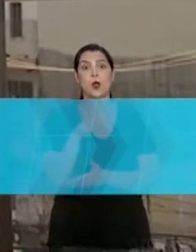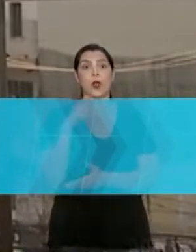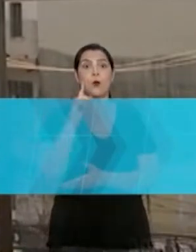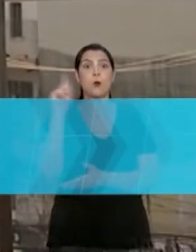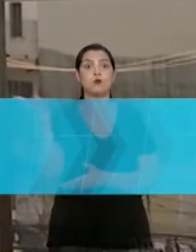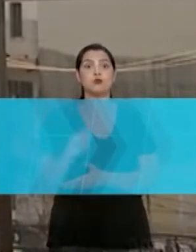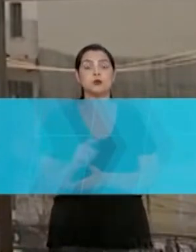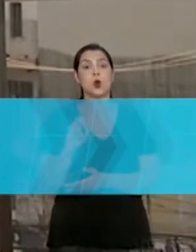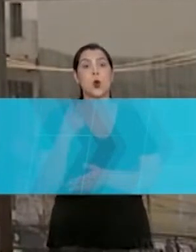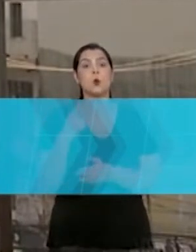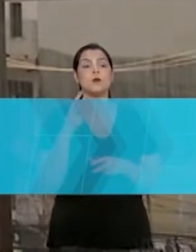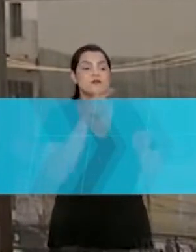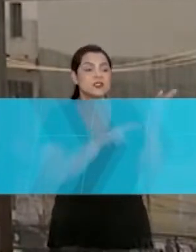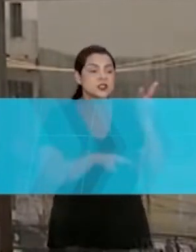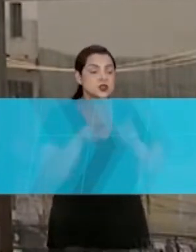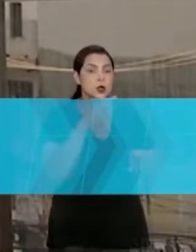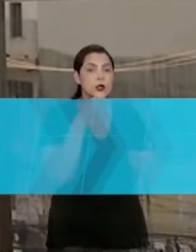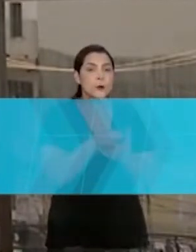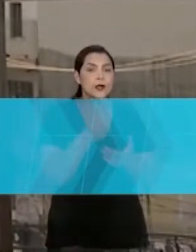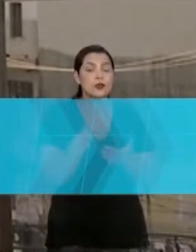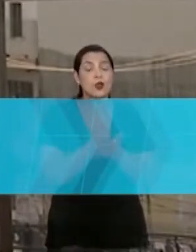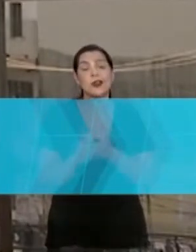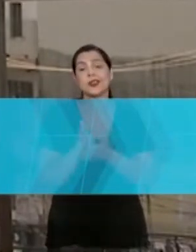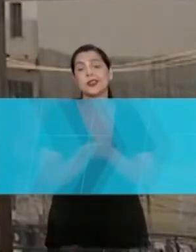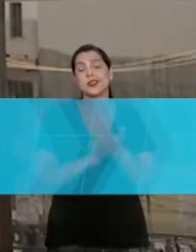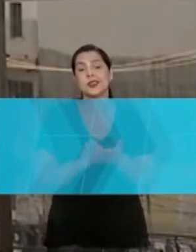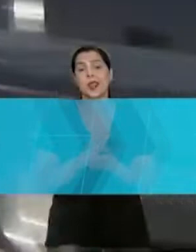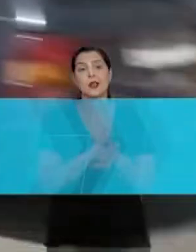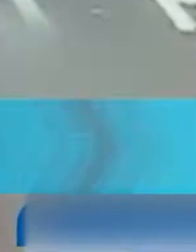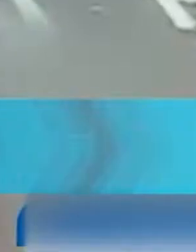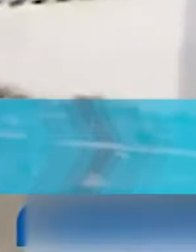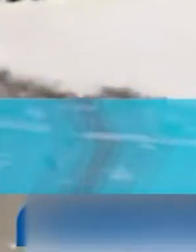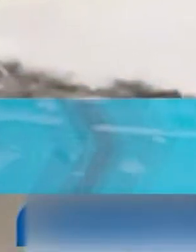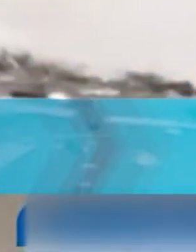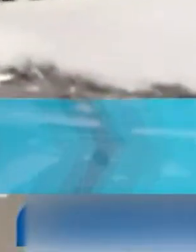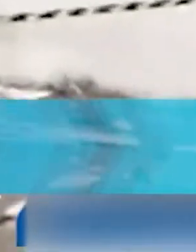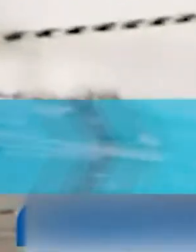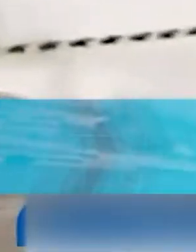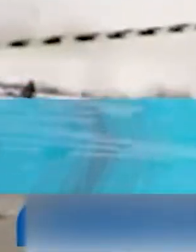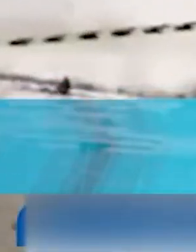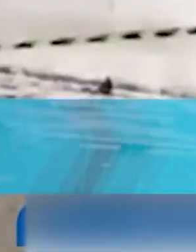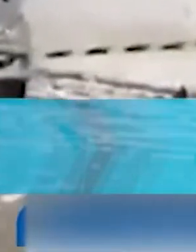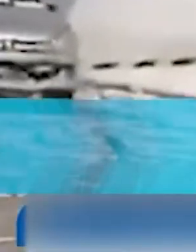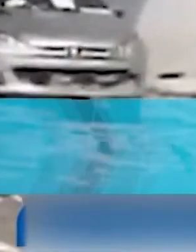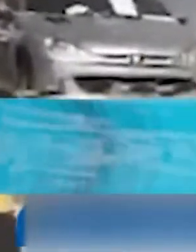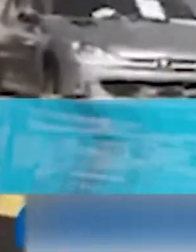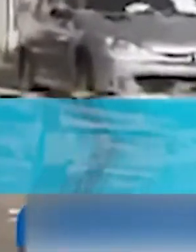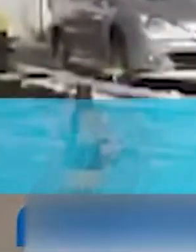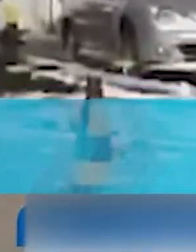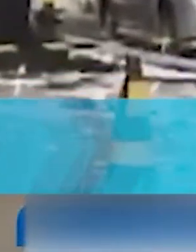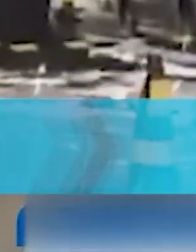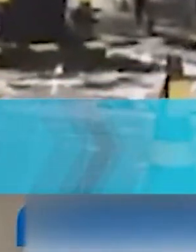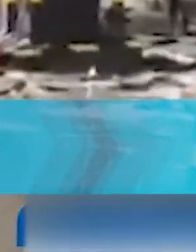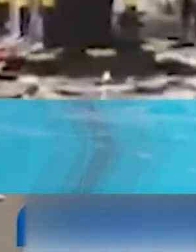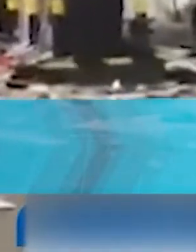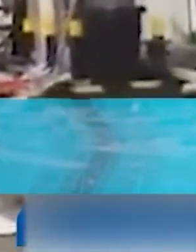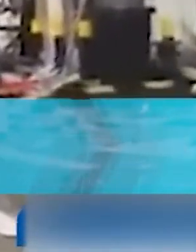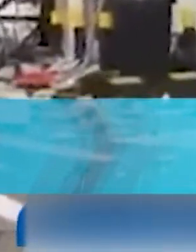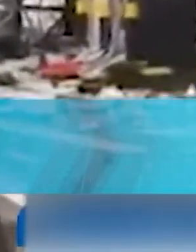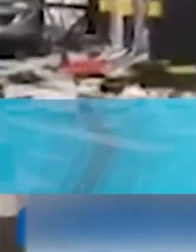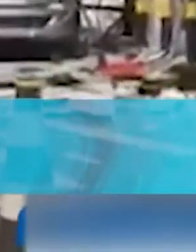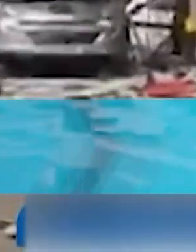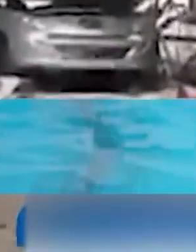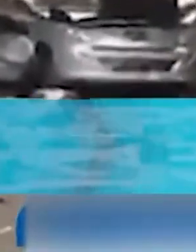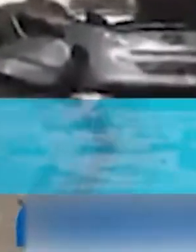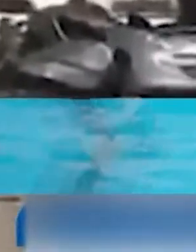cuidados extras no uso do GNV da última terça-feira na Zona Norte do Rio de Janeiro um carro explodiu durante